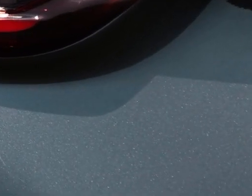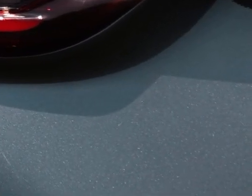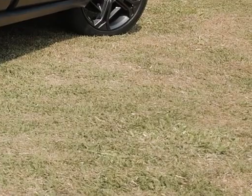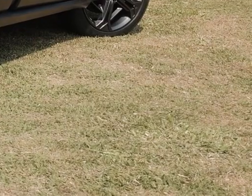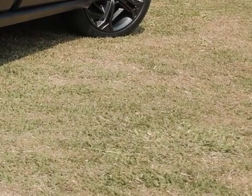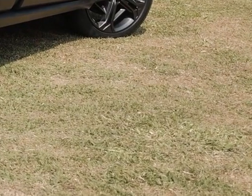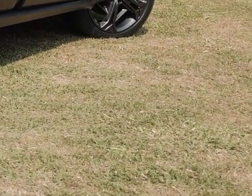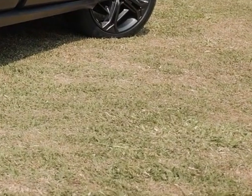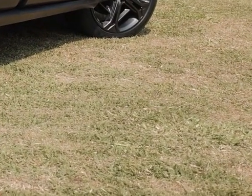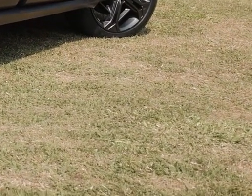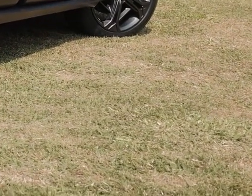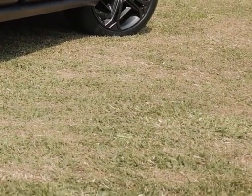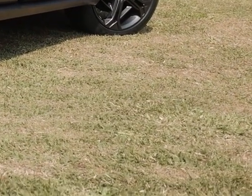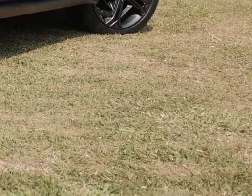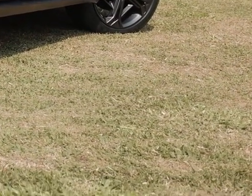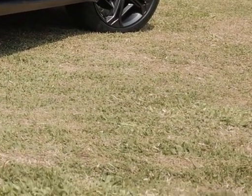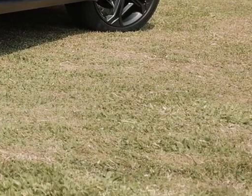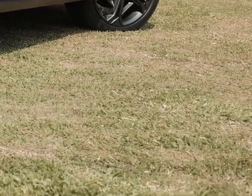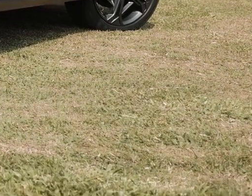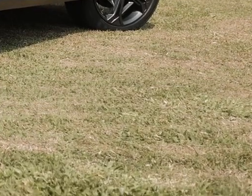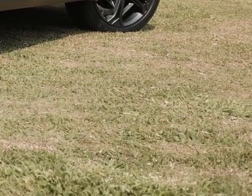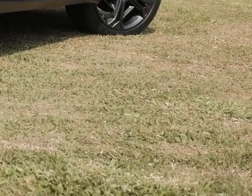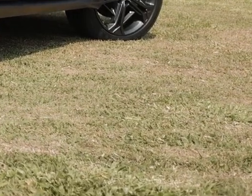Escrito Autoline.